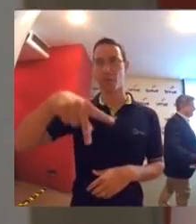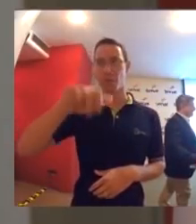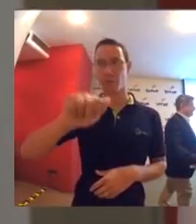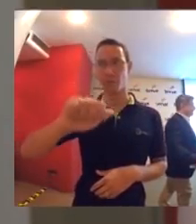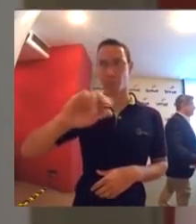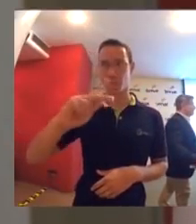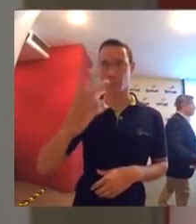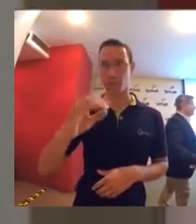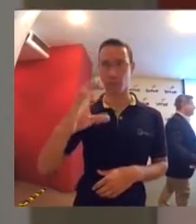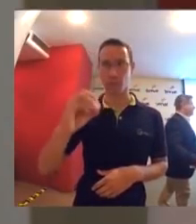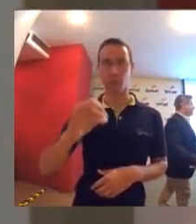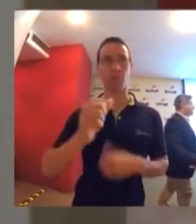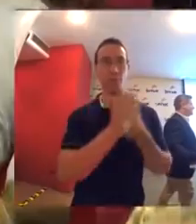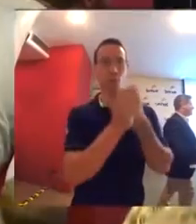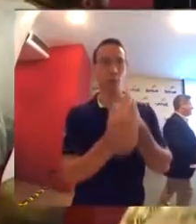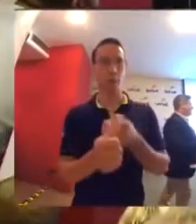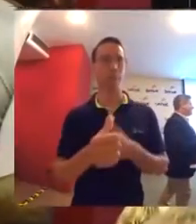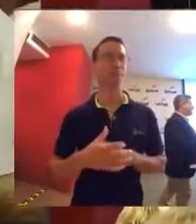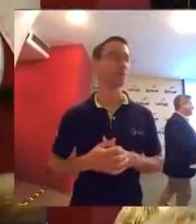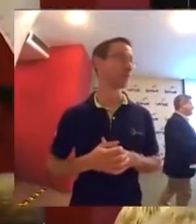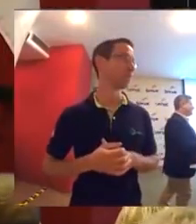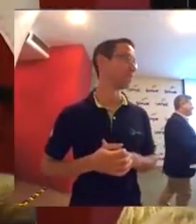aqui.